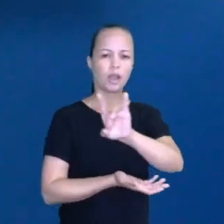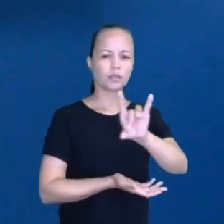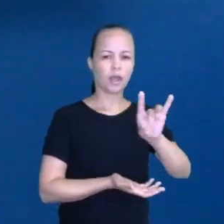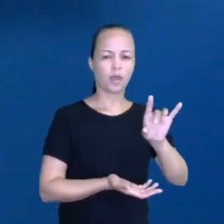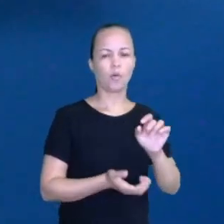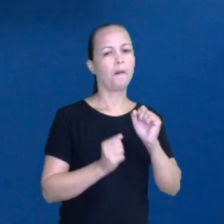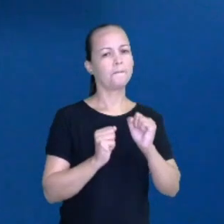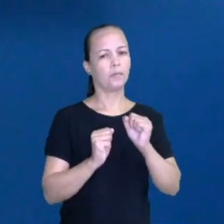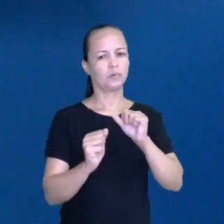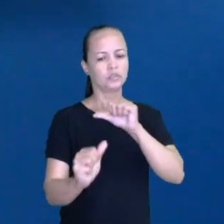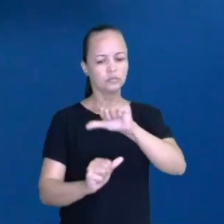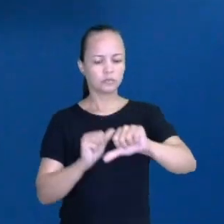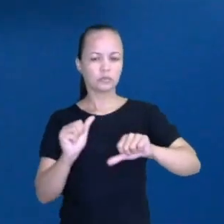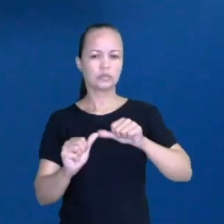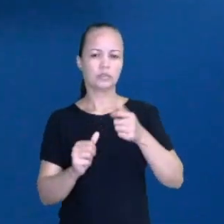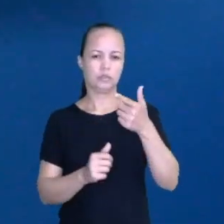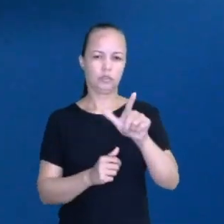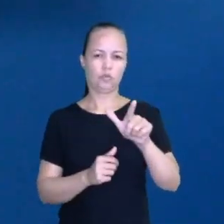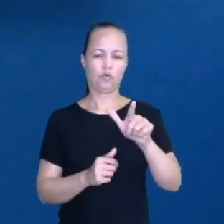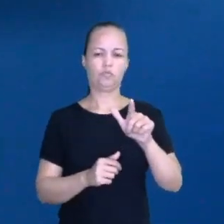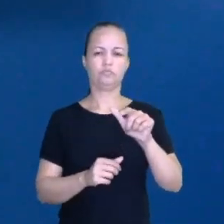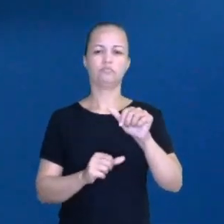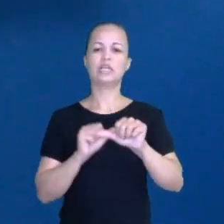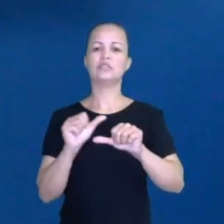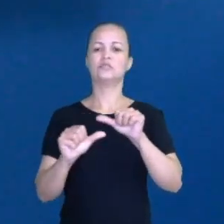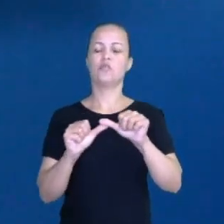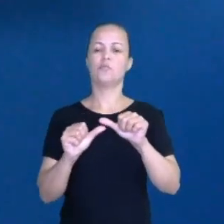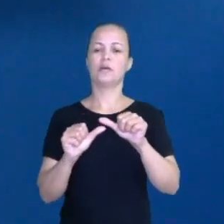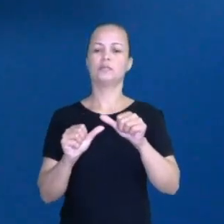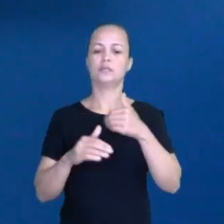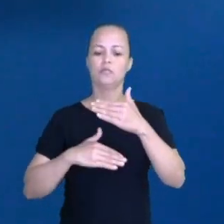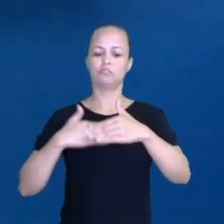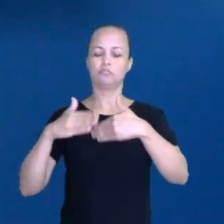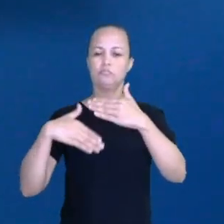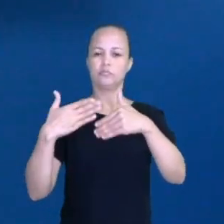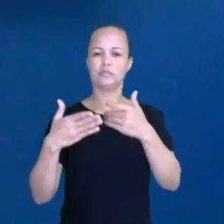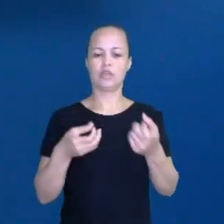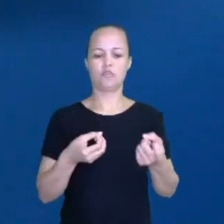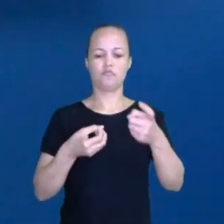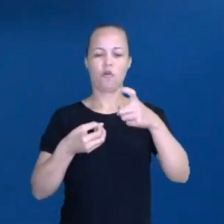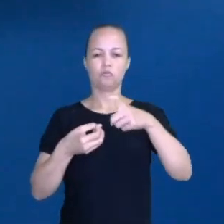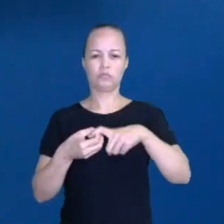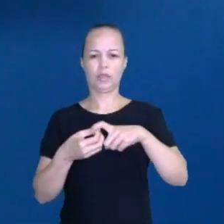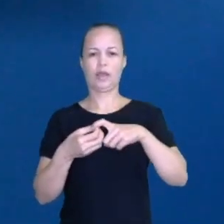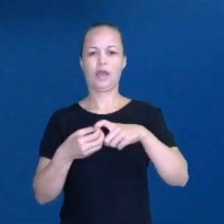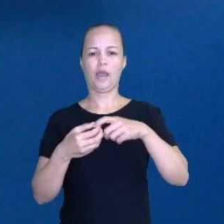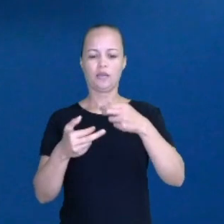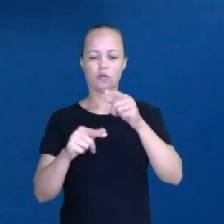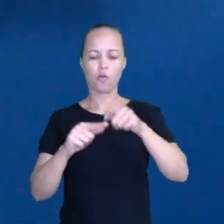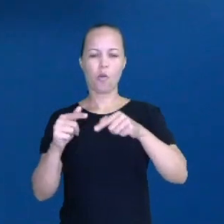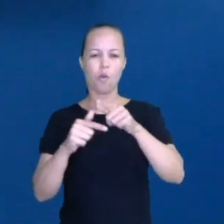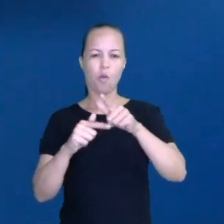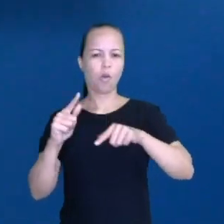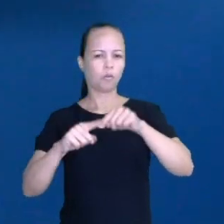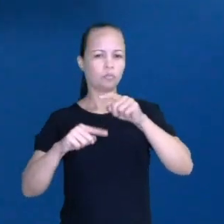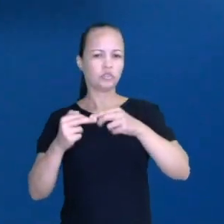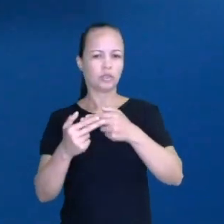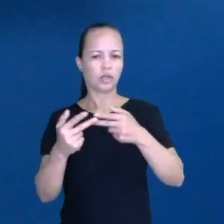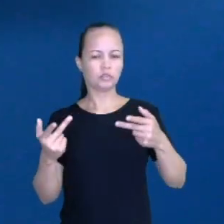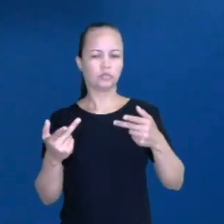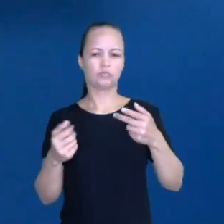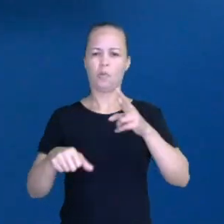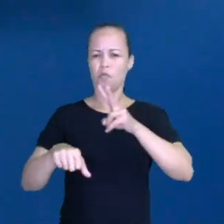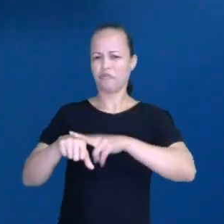ser reciclados, passar por um processo de transformação e voltar a ser outro objeto de